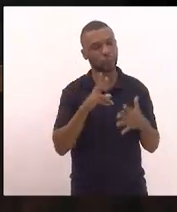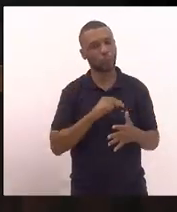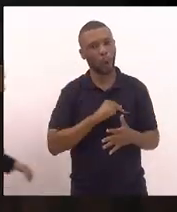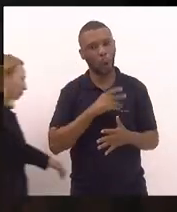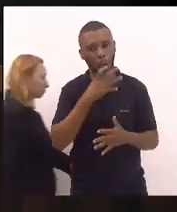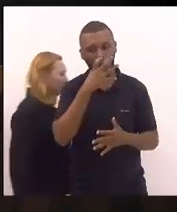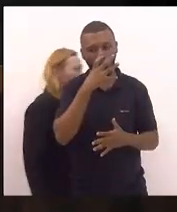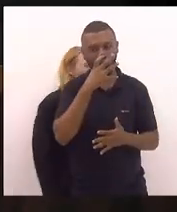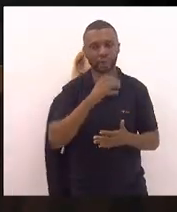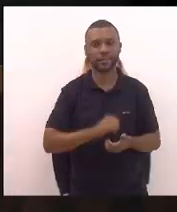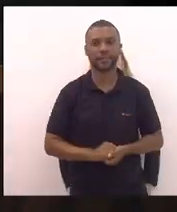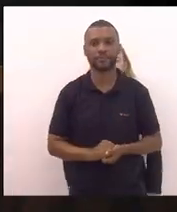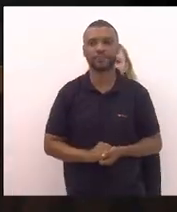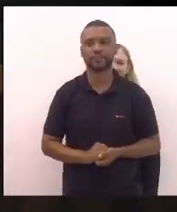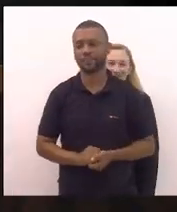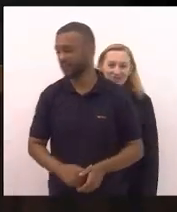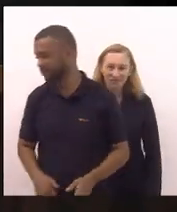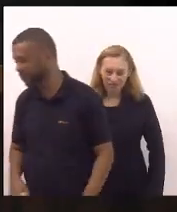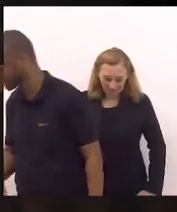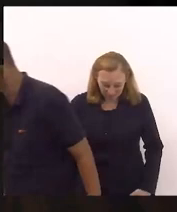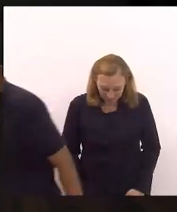Nossa!